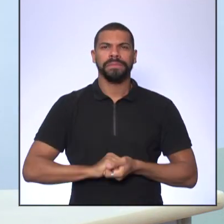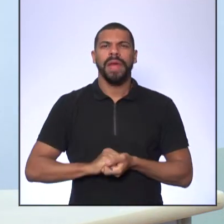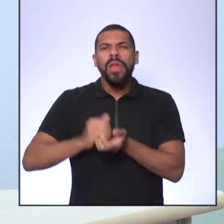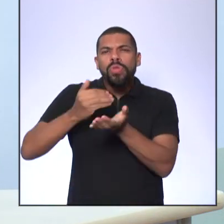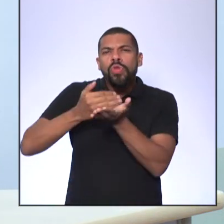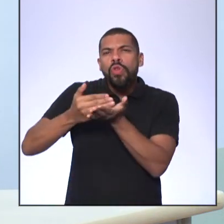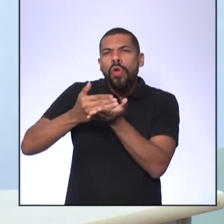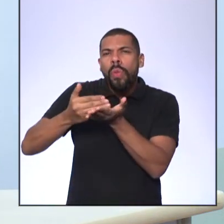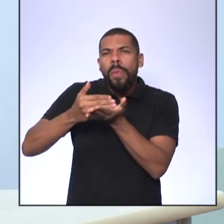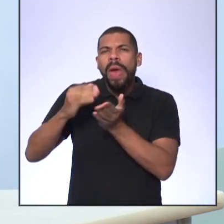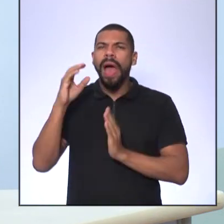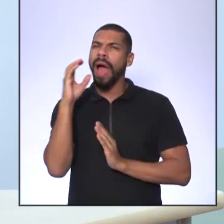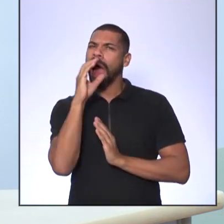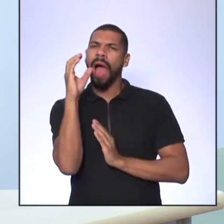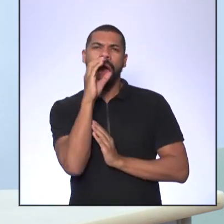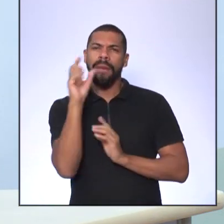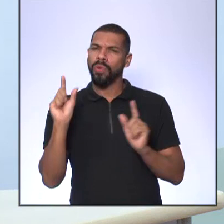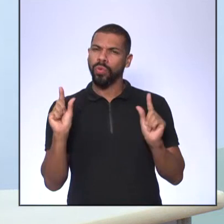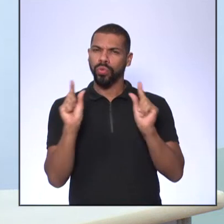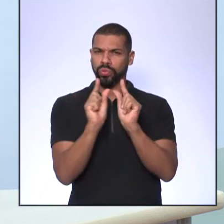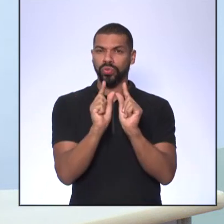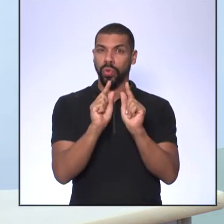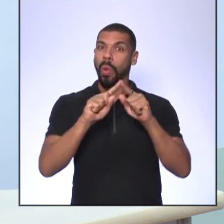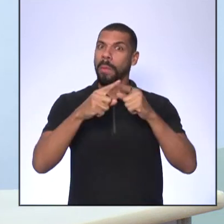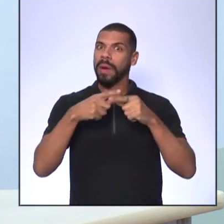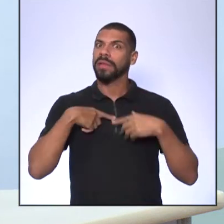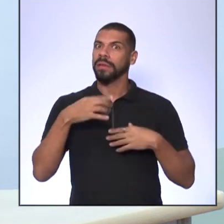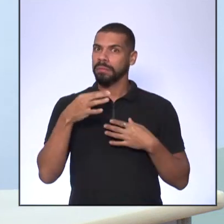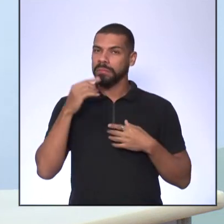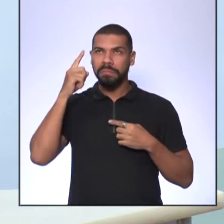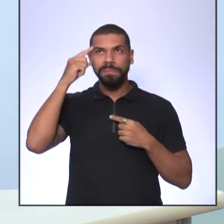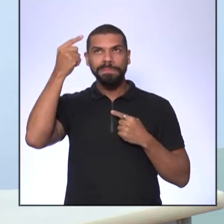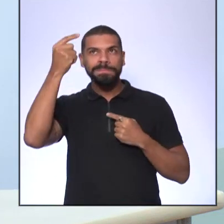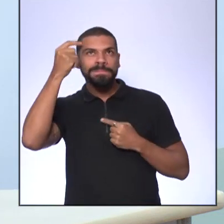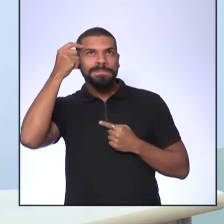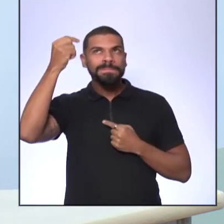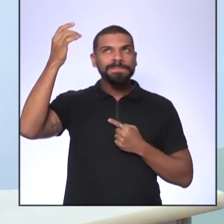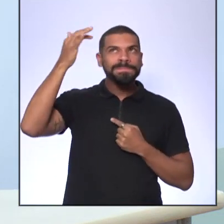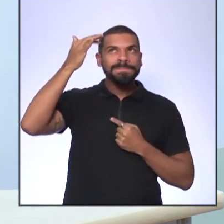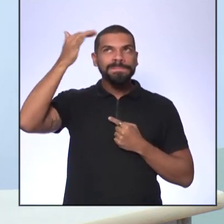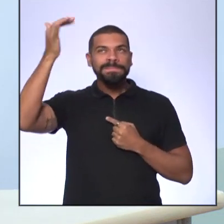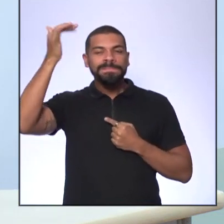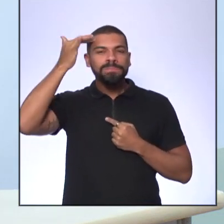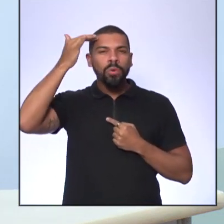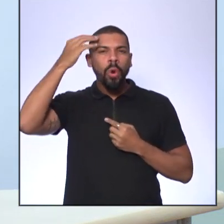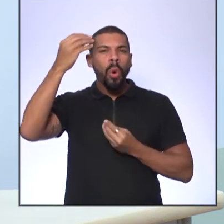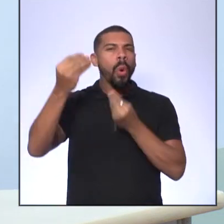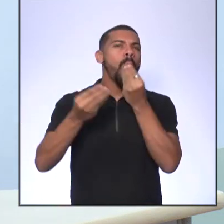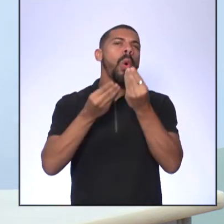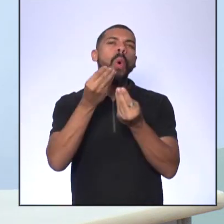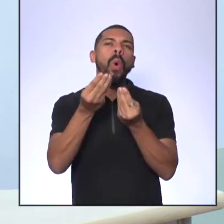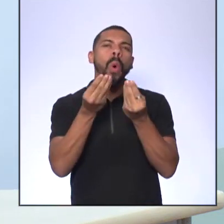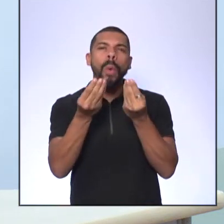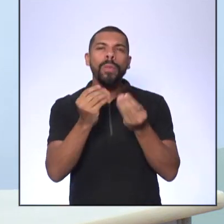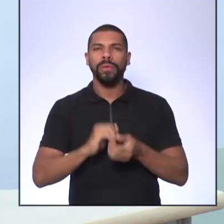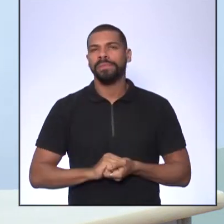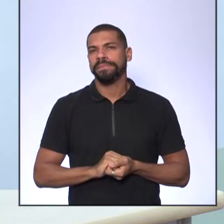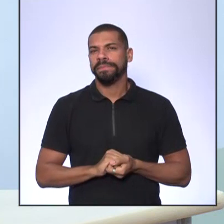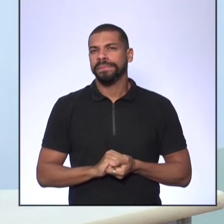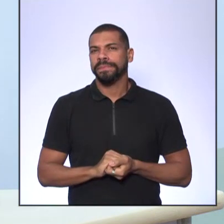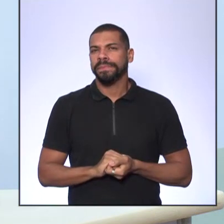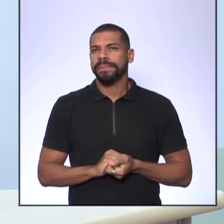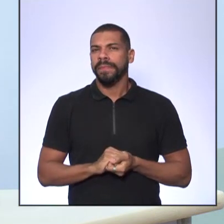início dele. É um vídeo curtinho, mas que vai provocar uma reflexão aqui sobre como a